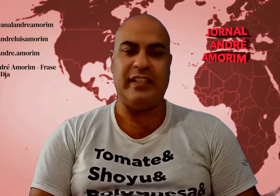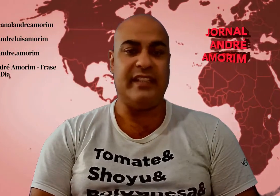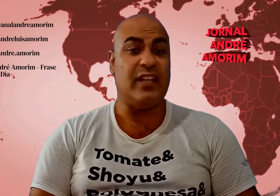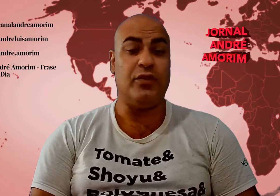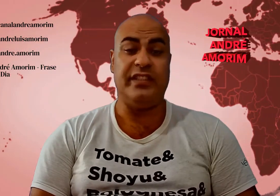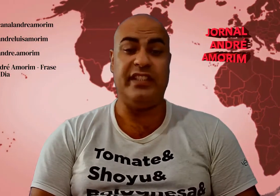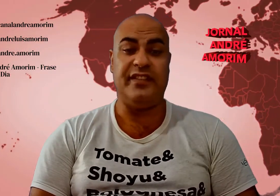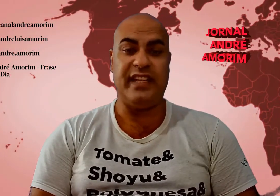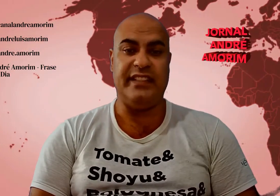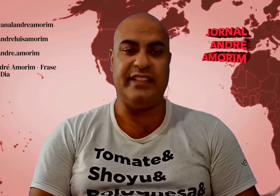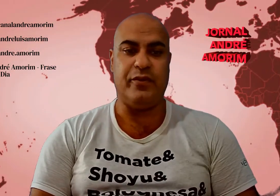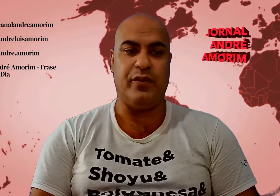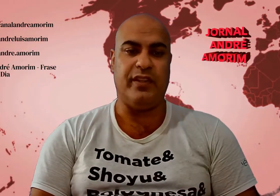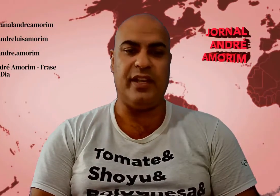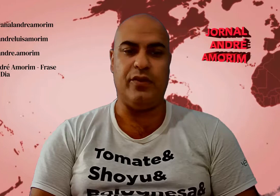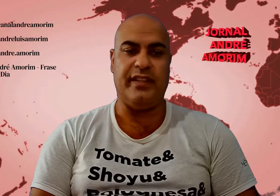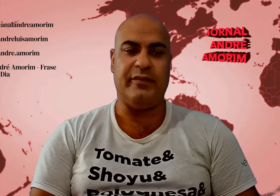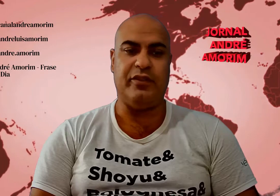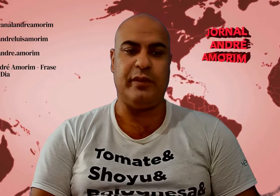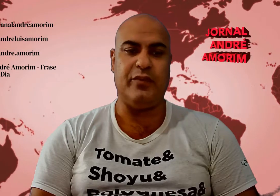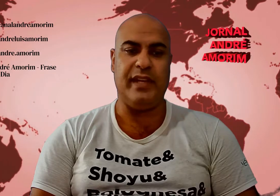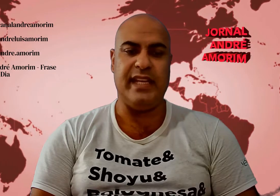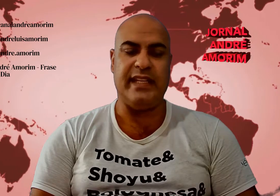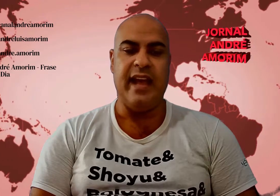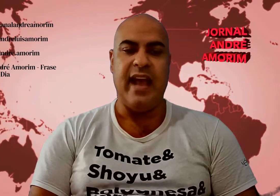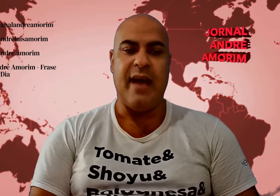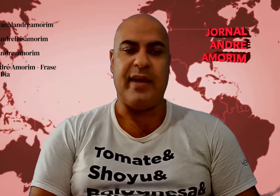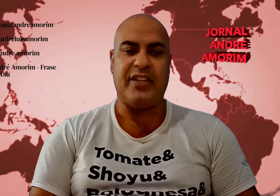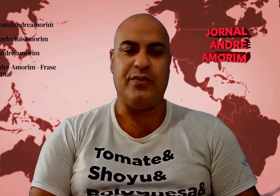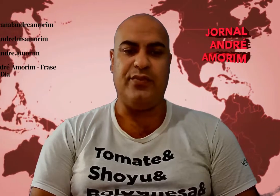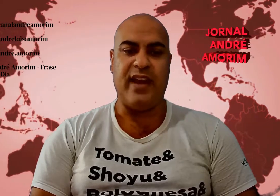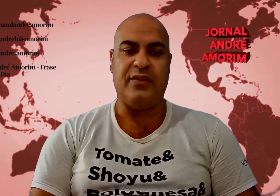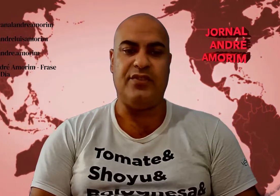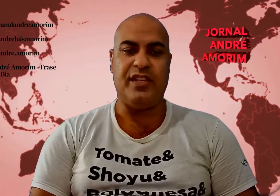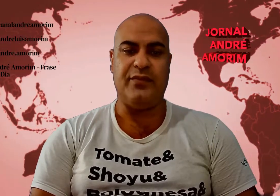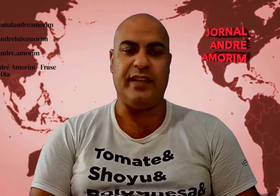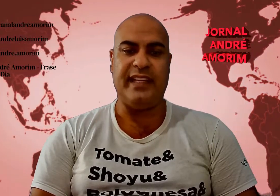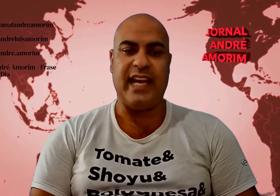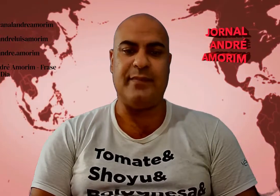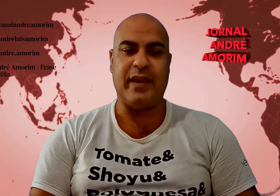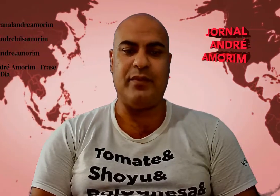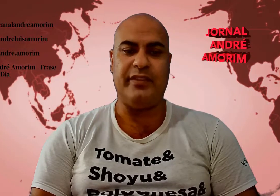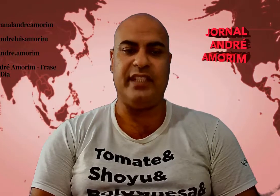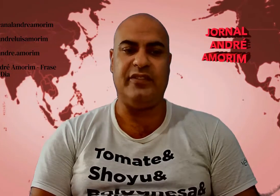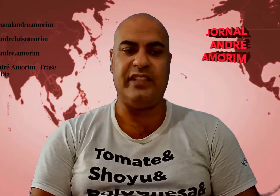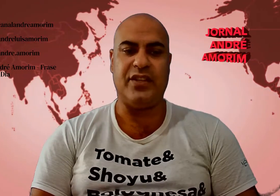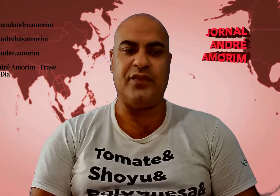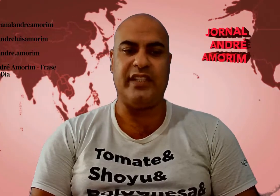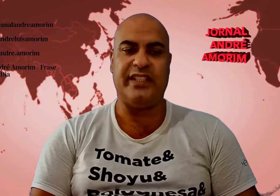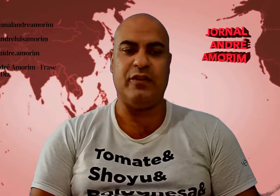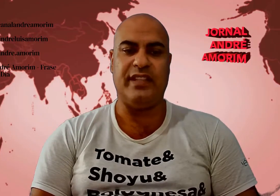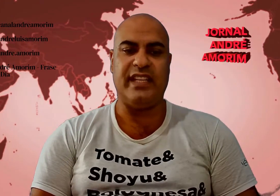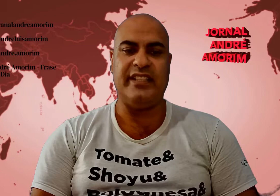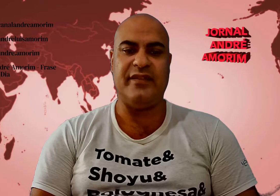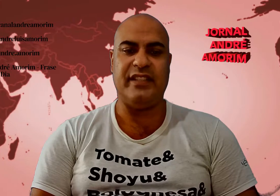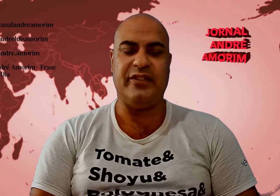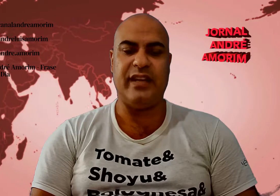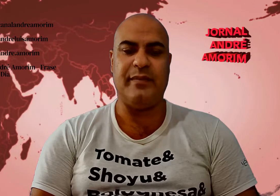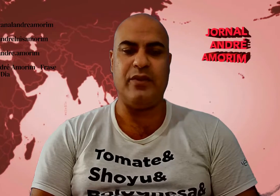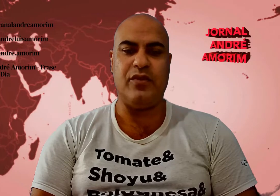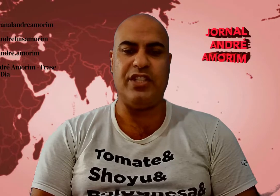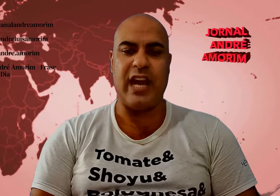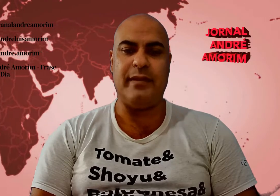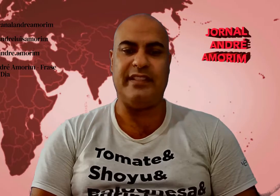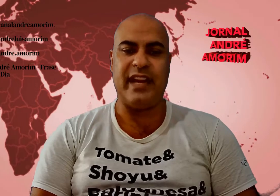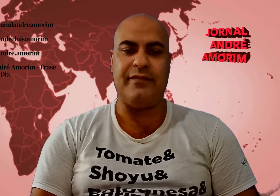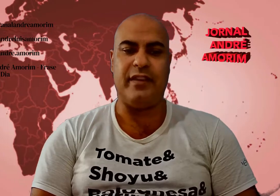esperar para apresentar todas as evidências que coletamos sobre a Dominion, a partir do fato de que foi criada para produzir resultados de votação alterados na